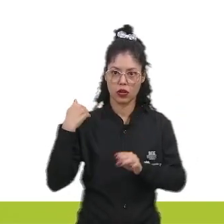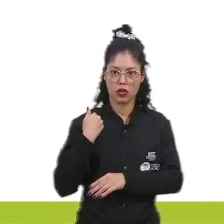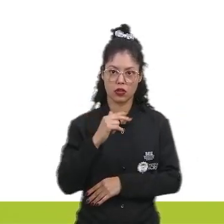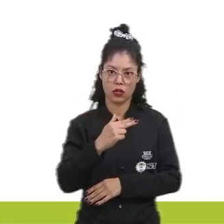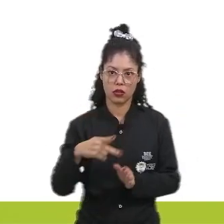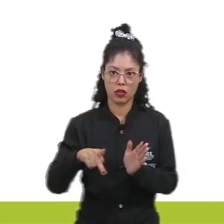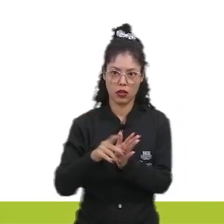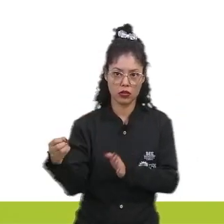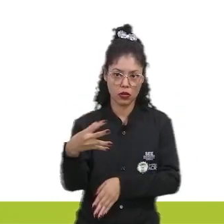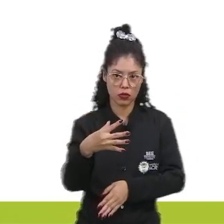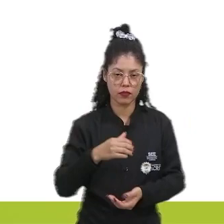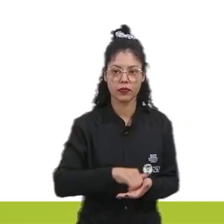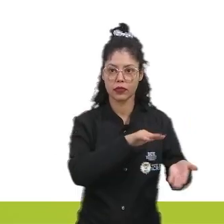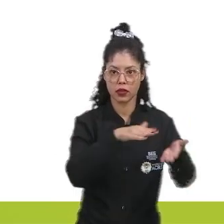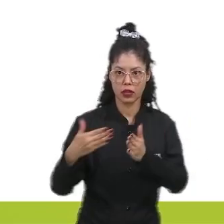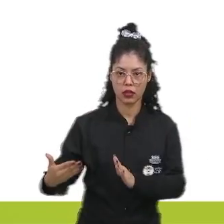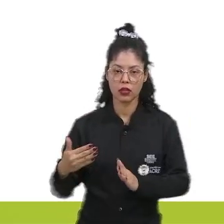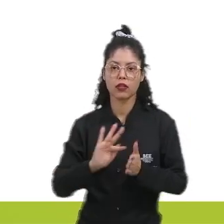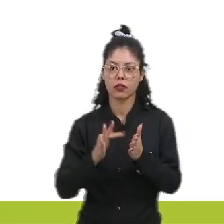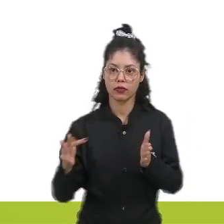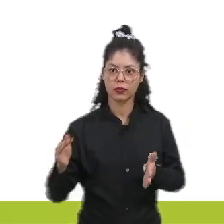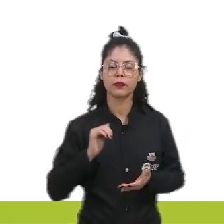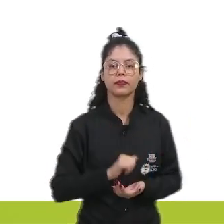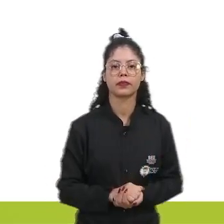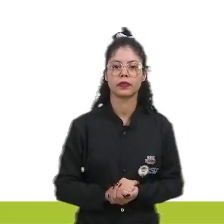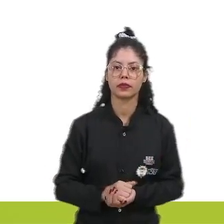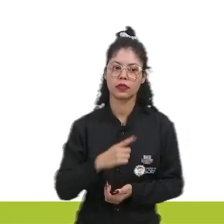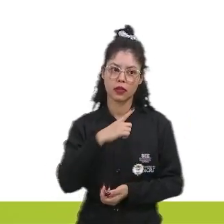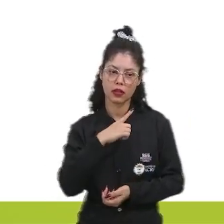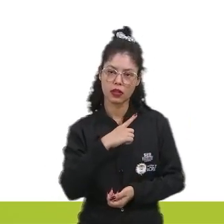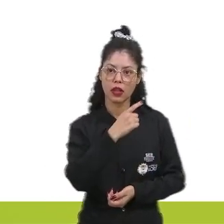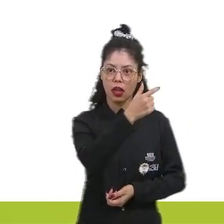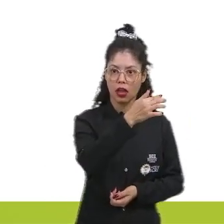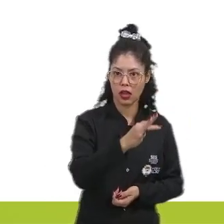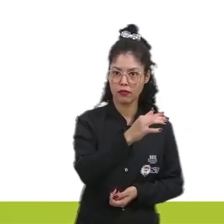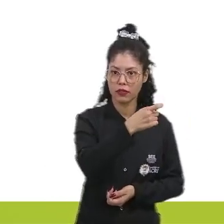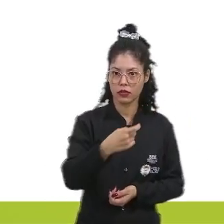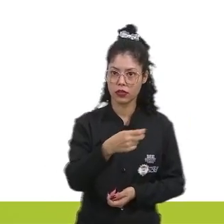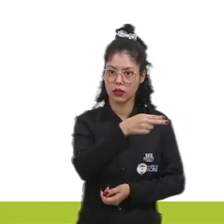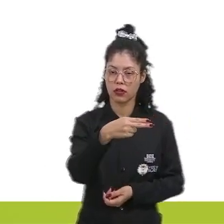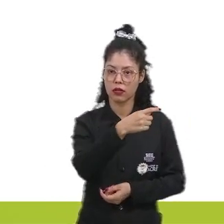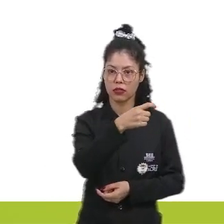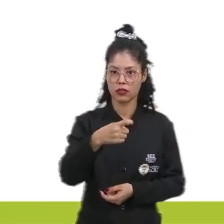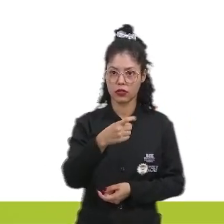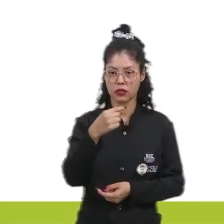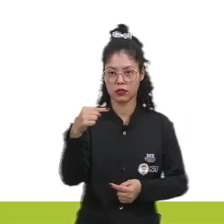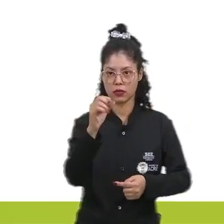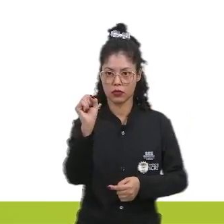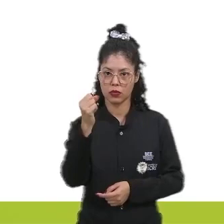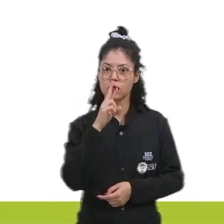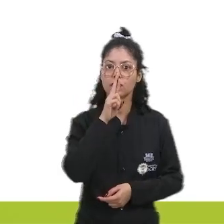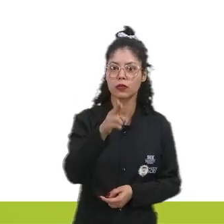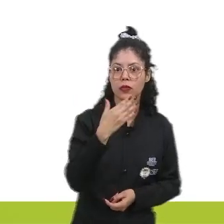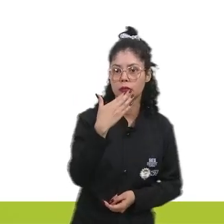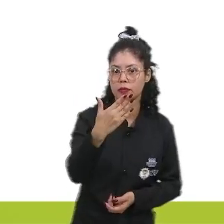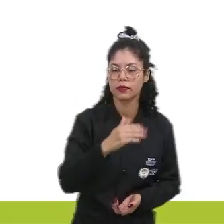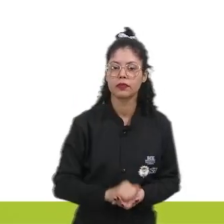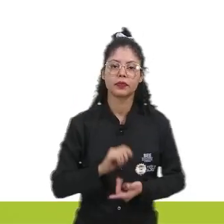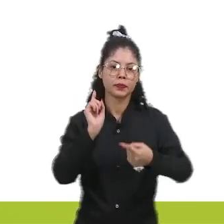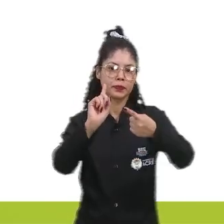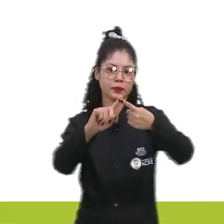irmã mais nova, a partir da sua função. Ou seja, a f de x é igual a x menos 8. Responda o que se pede.